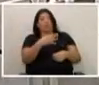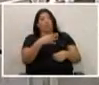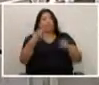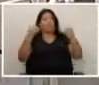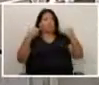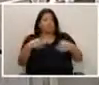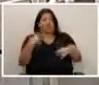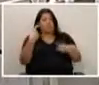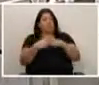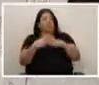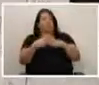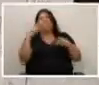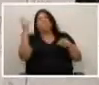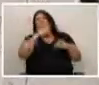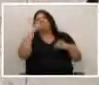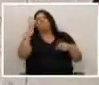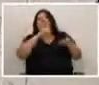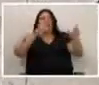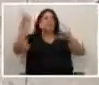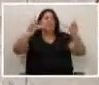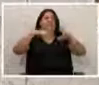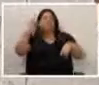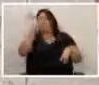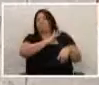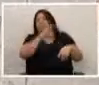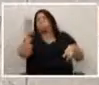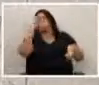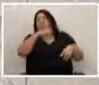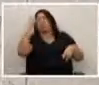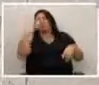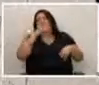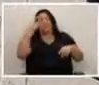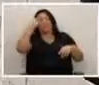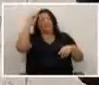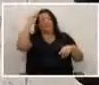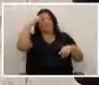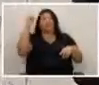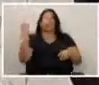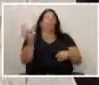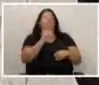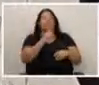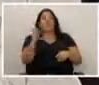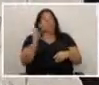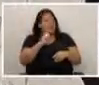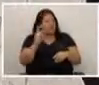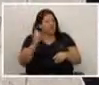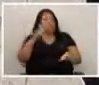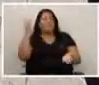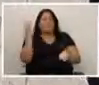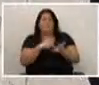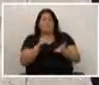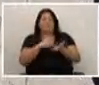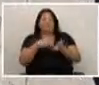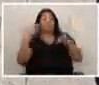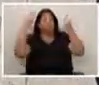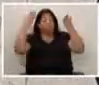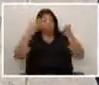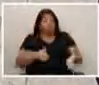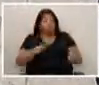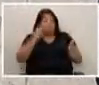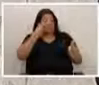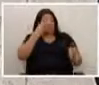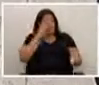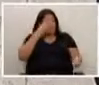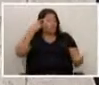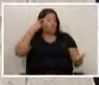porque muita gente fala: é mentira da imprensa, então a polícia está mentindo, a polícia está inventando. Senhores, não é mentira. Eu estive no local,